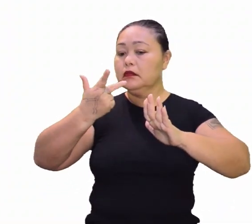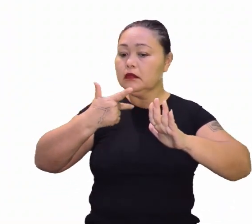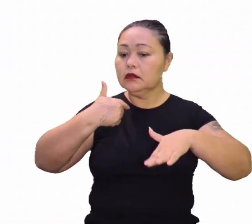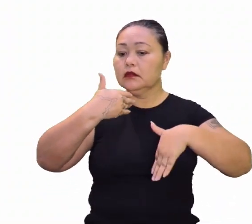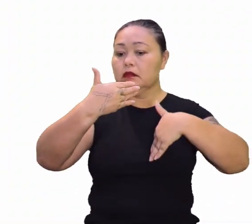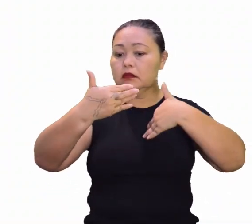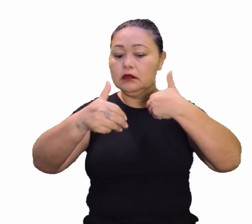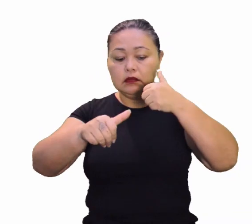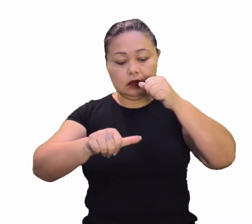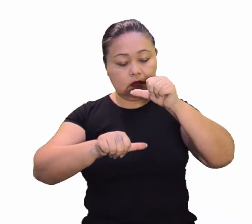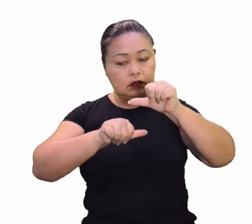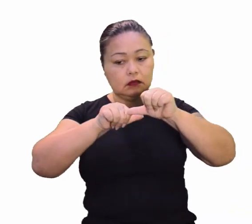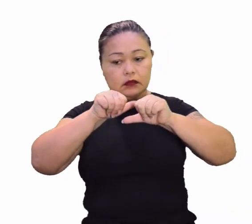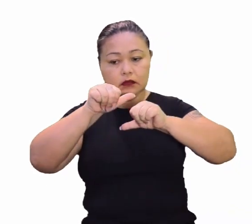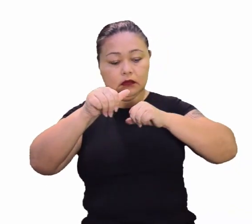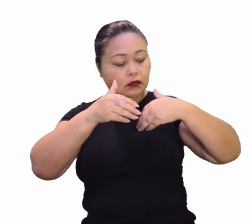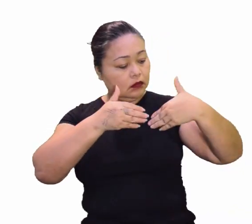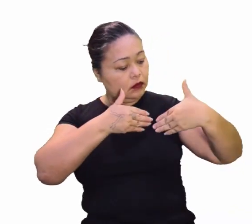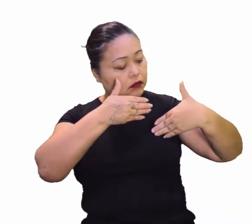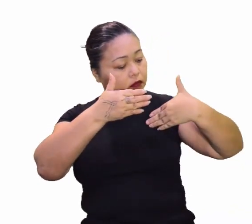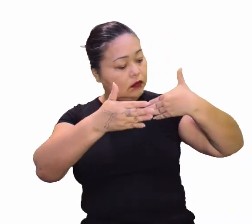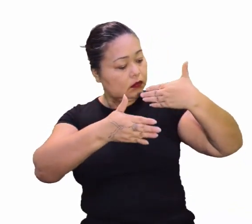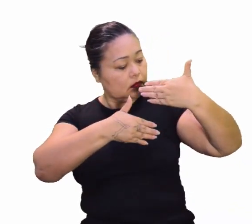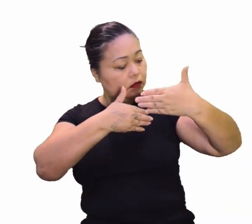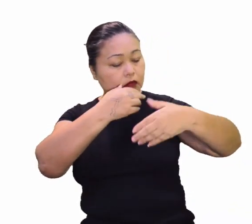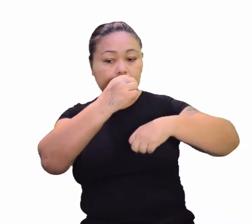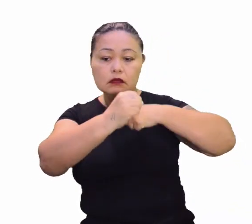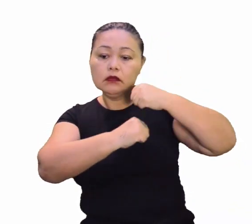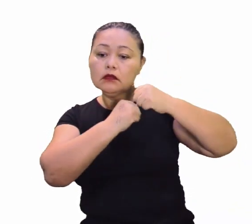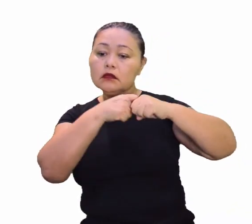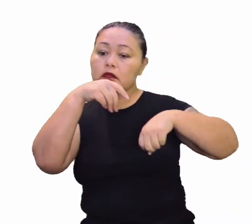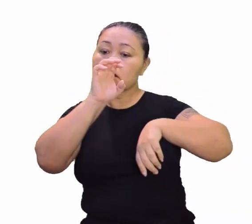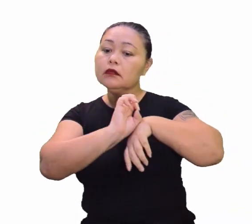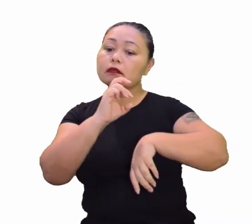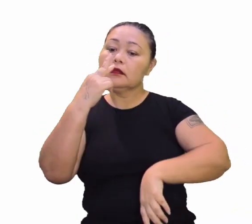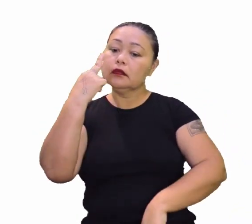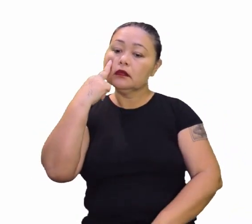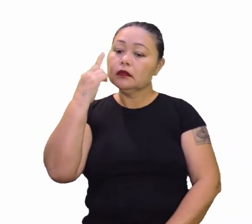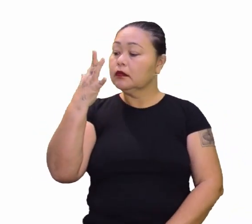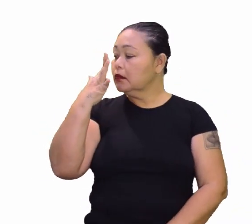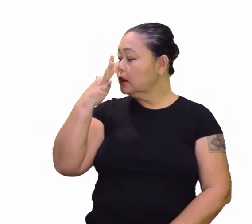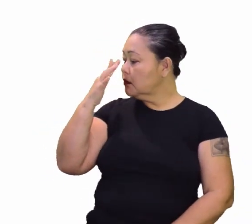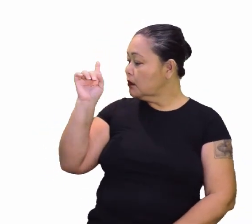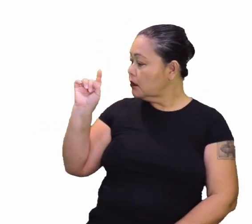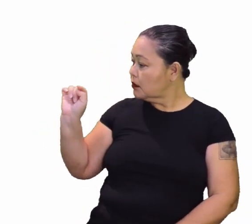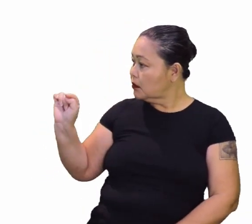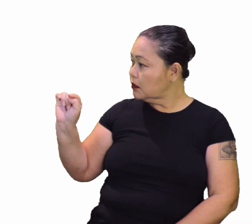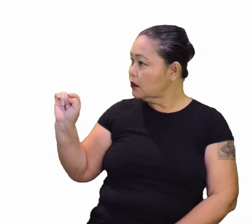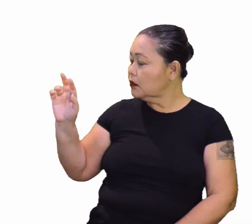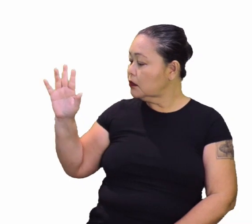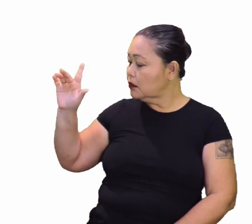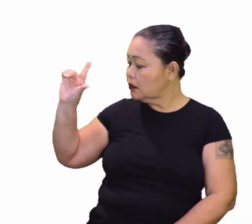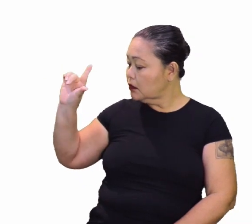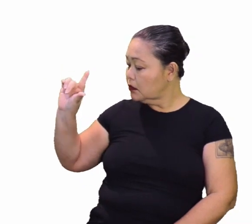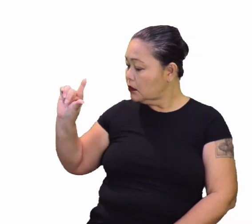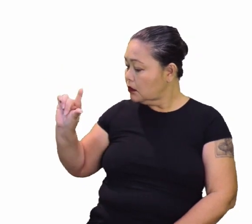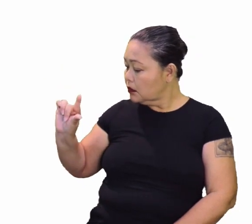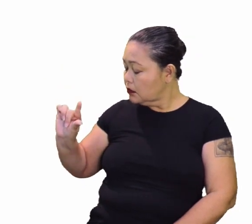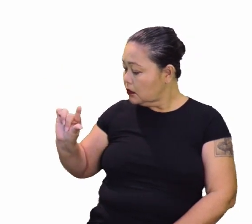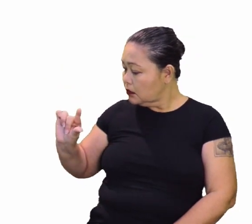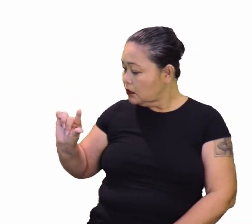de transformação com o passar dos anos em Rondônia. A gente observa também uma queda